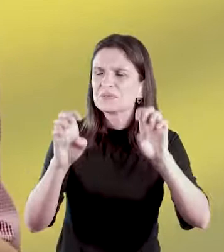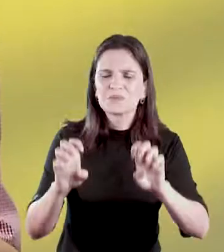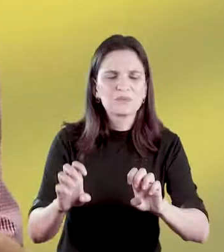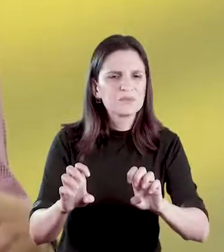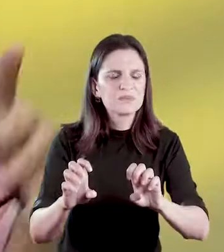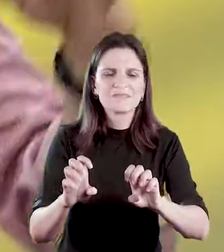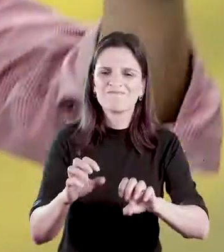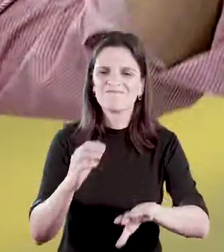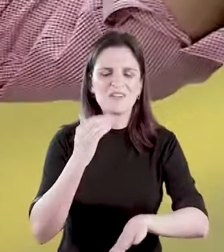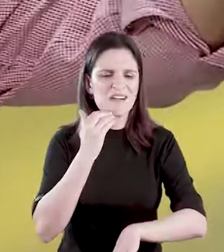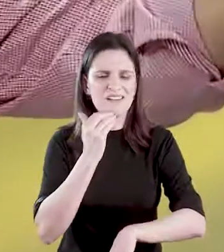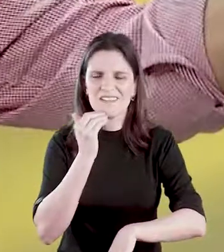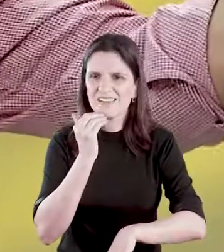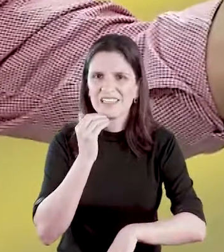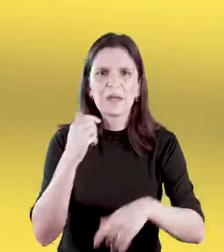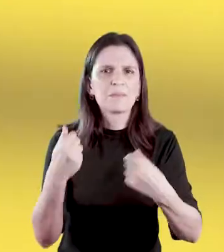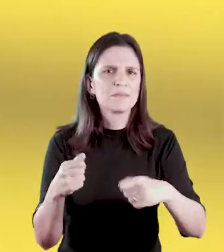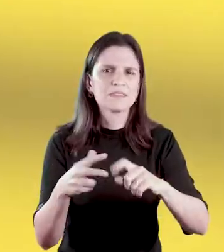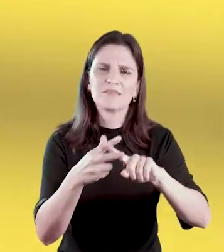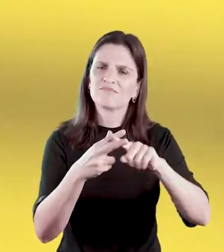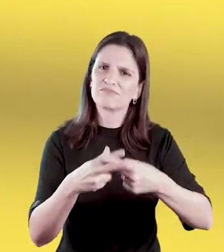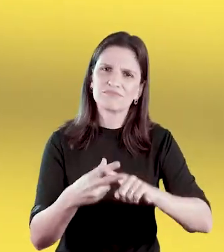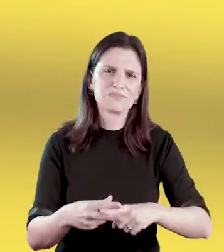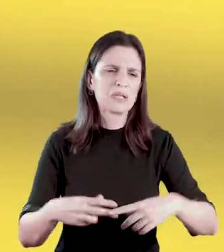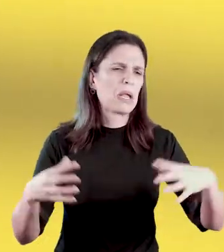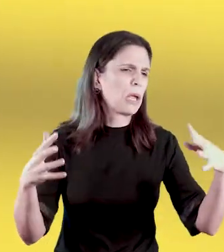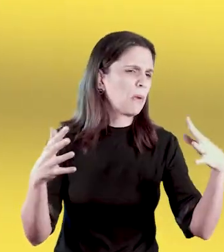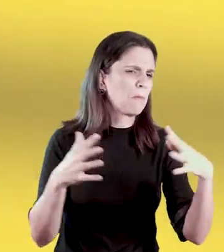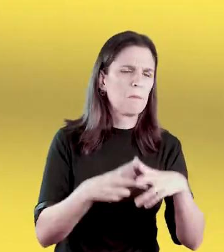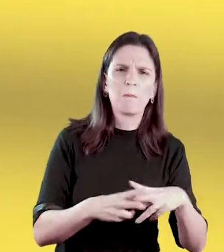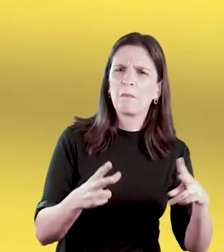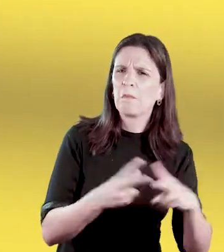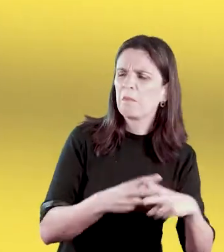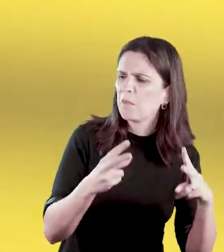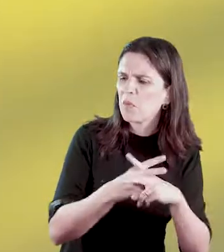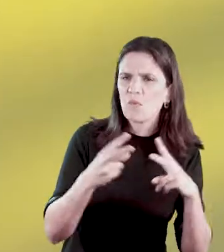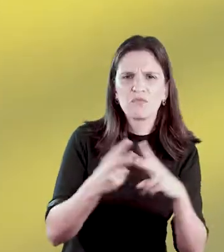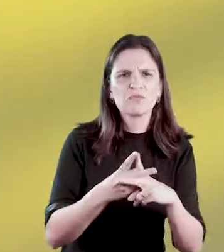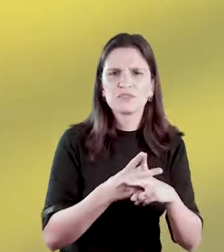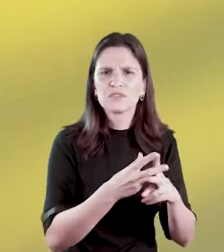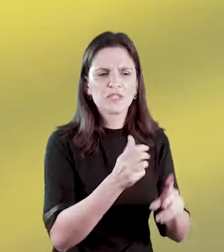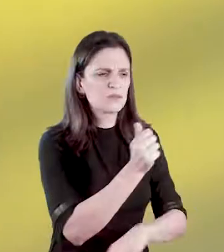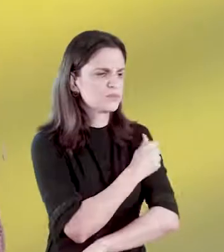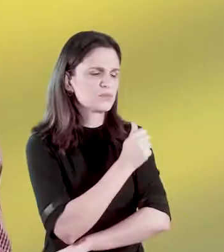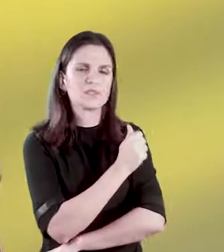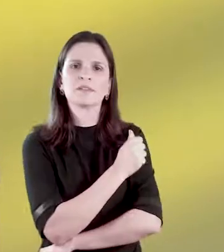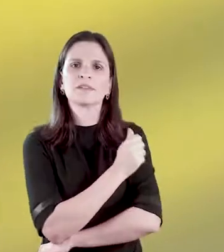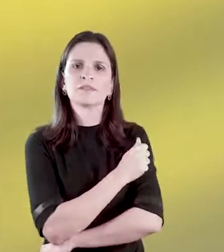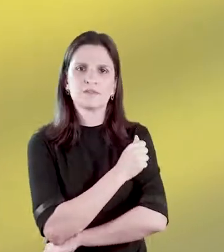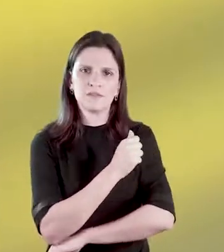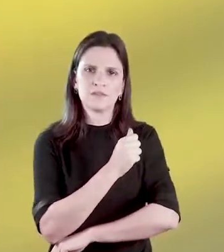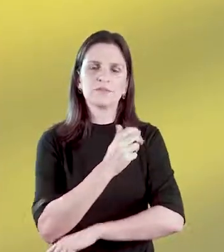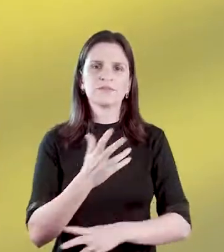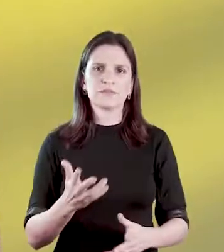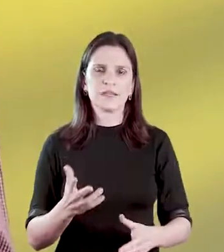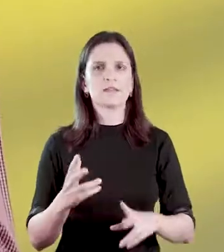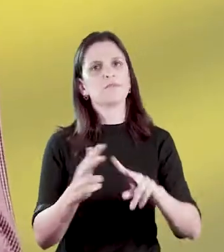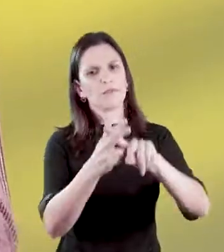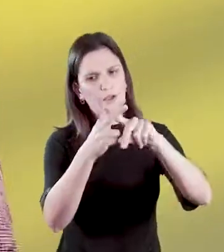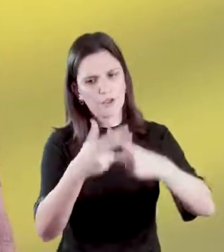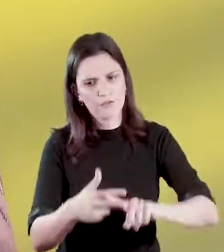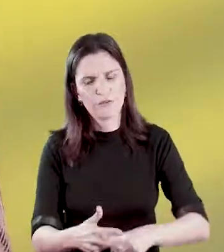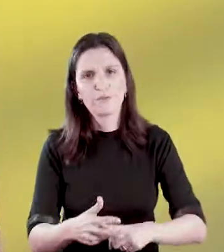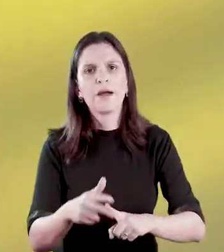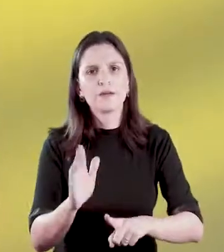agora inicia uma reforma de tantas brigas de rua de pedido começar a formar a escola aí para os Oi e